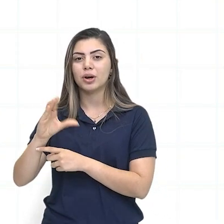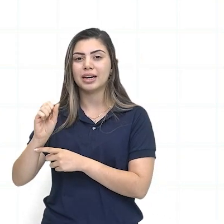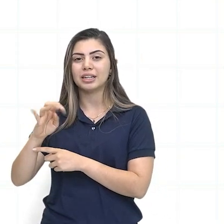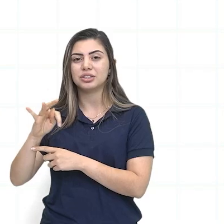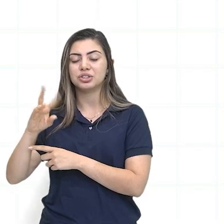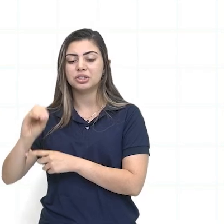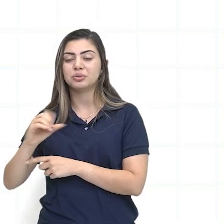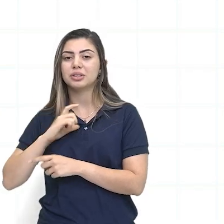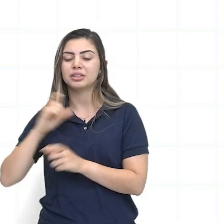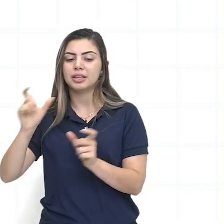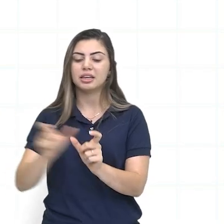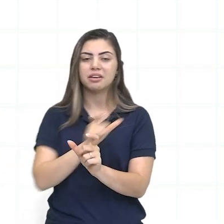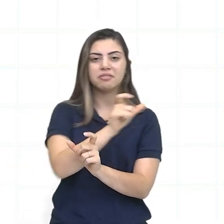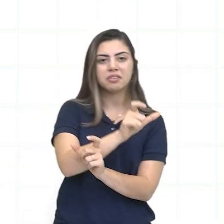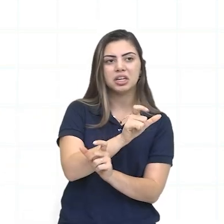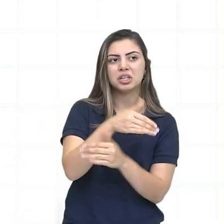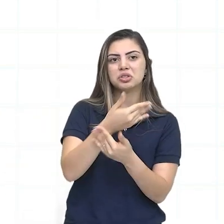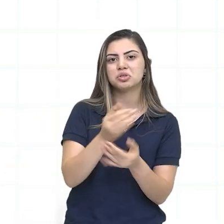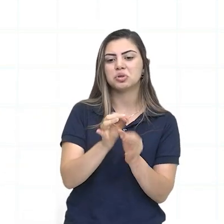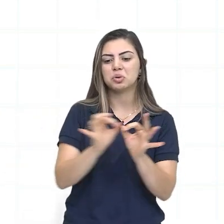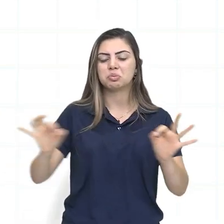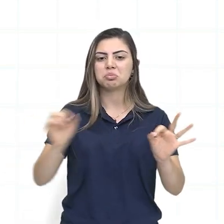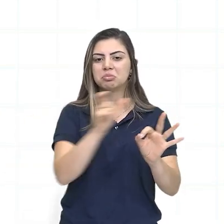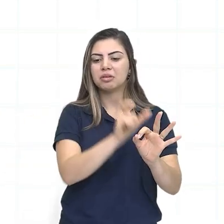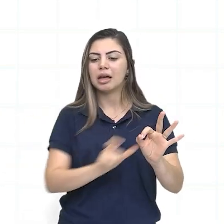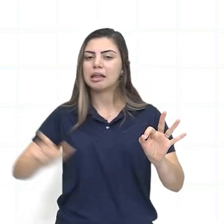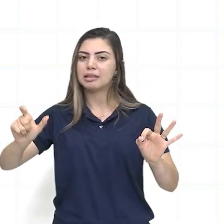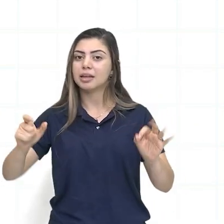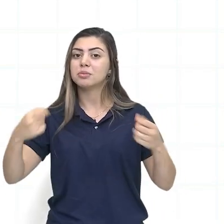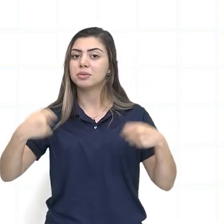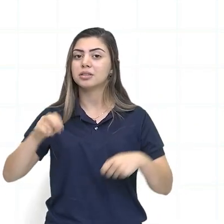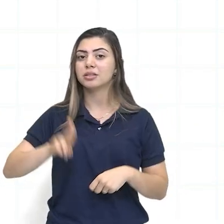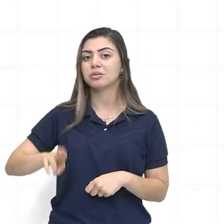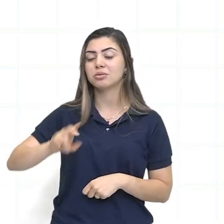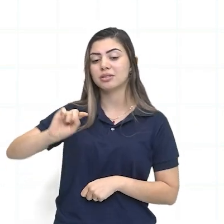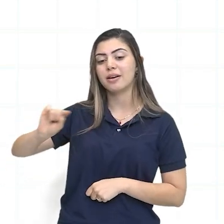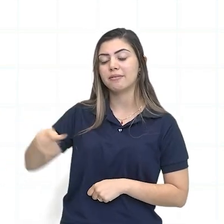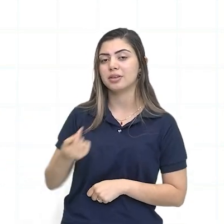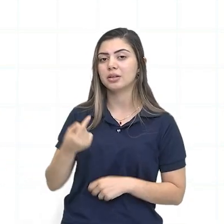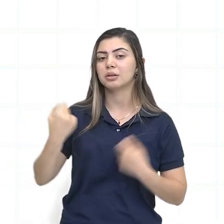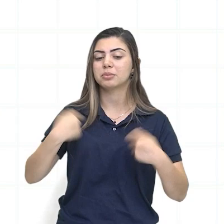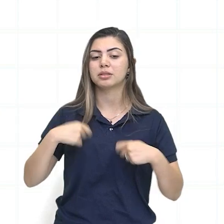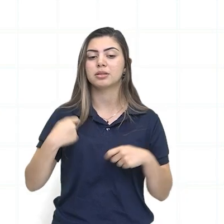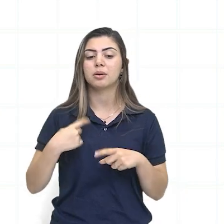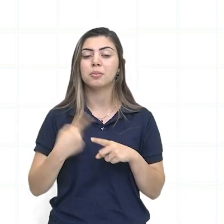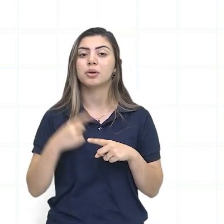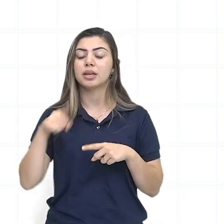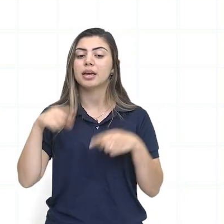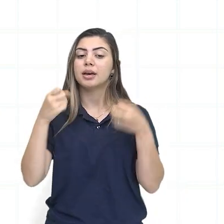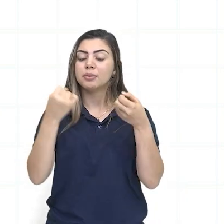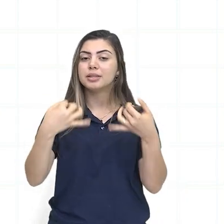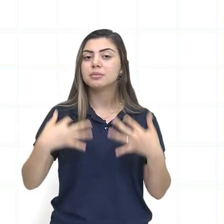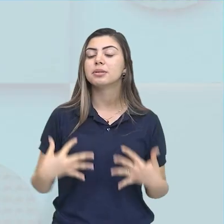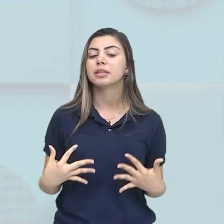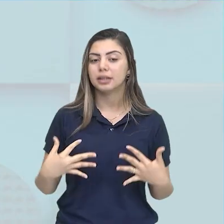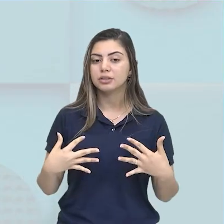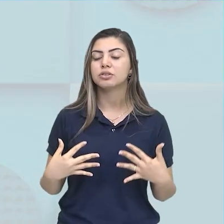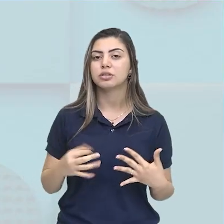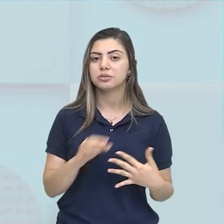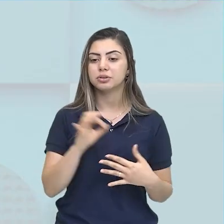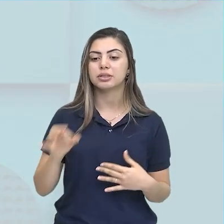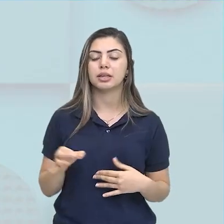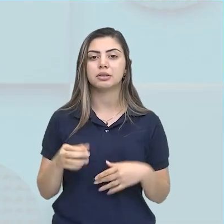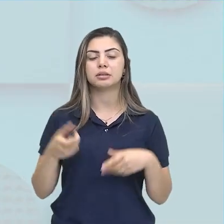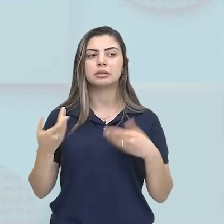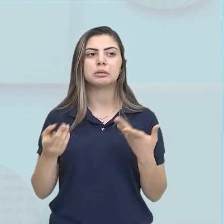são 6 tipos de aposto. Esse aí exige o uso da vírgula porque é um aposto explicativo. Eu estou